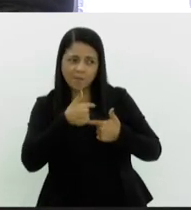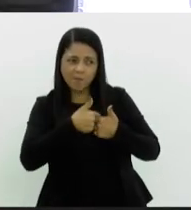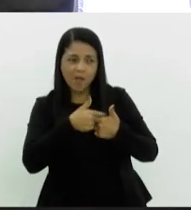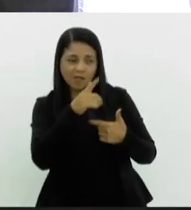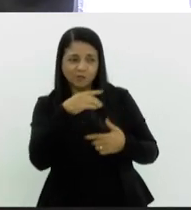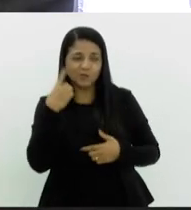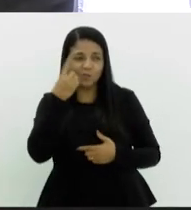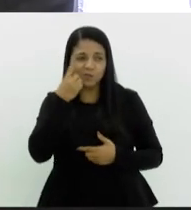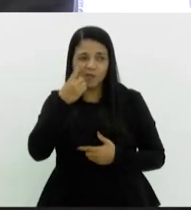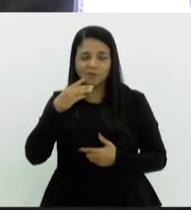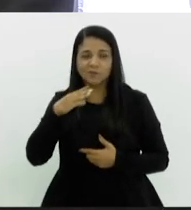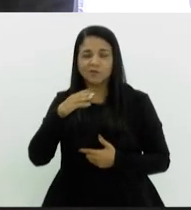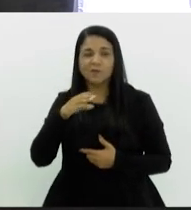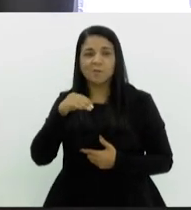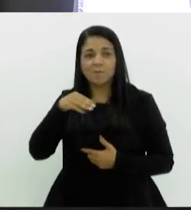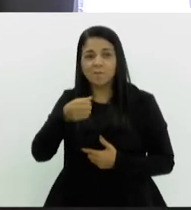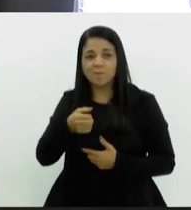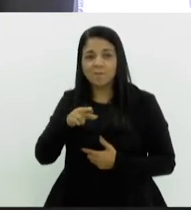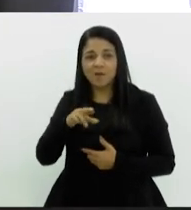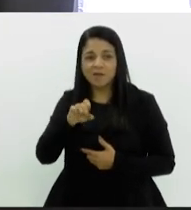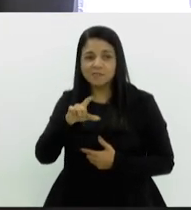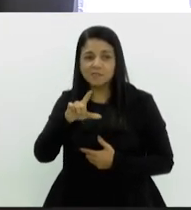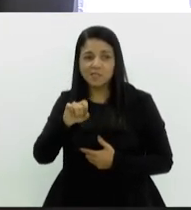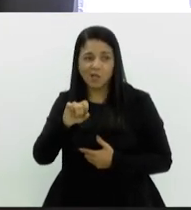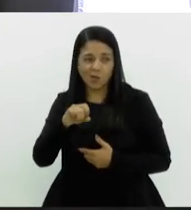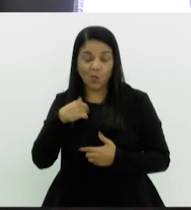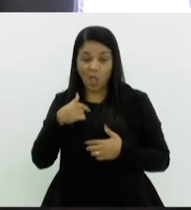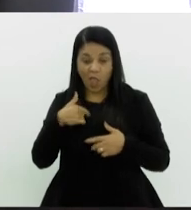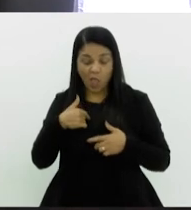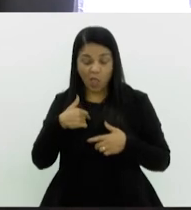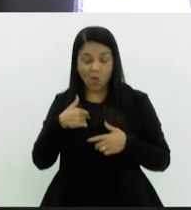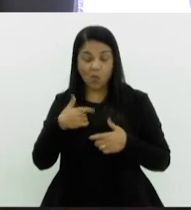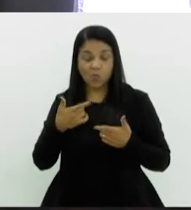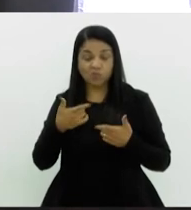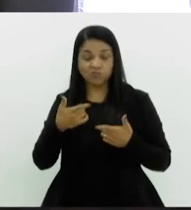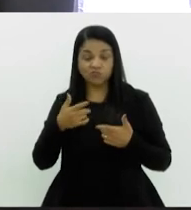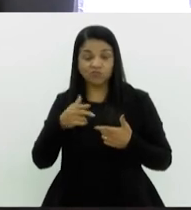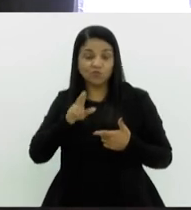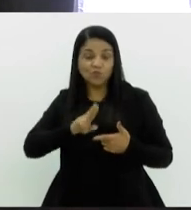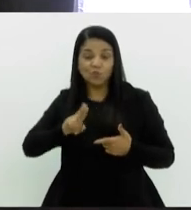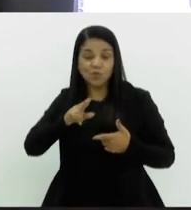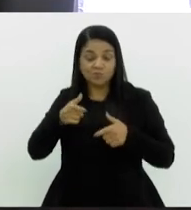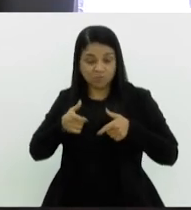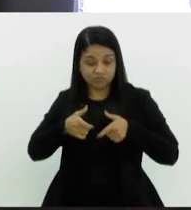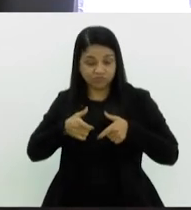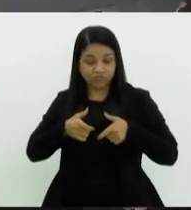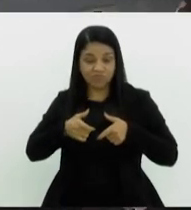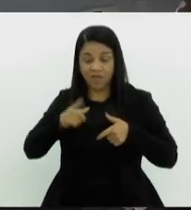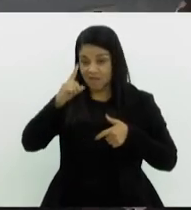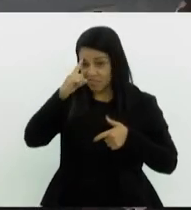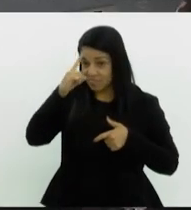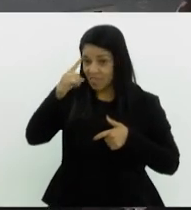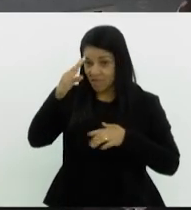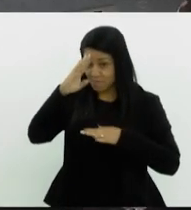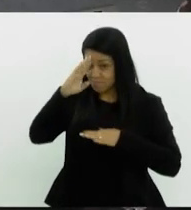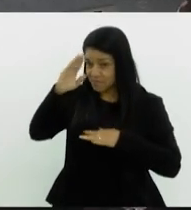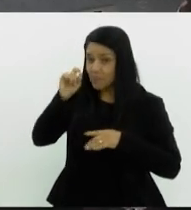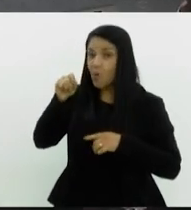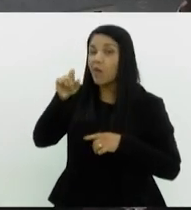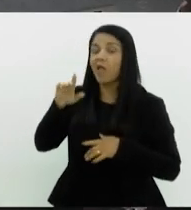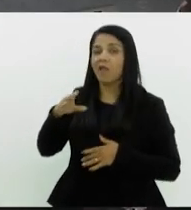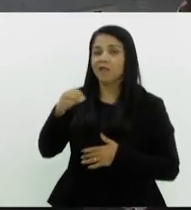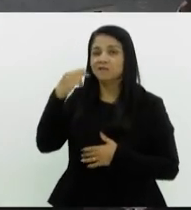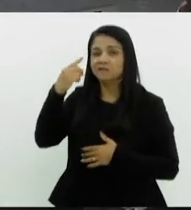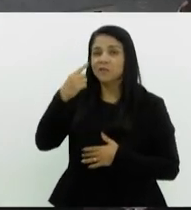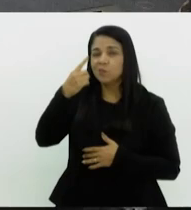Cabeleireiro, porque eu só fui um instrumento de entregar. Quem propôs, quem teve a ideia original foi o deputado Marcelo Cabeleireiro. Apanhei no lugar do